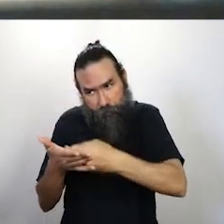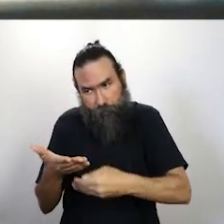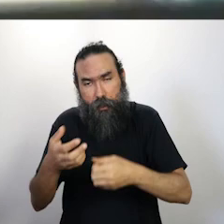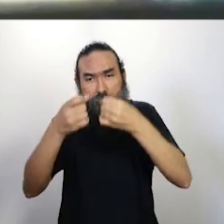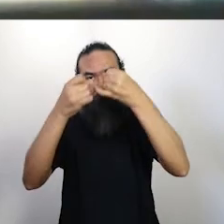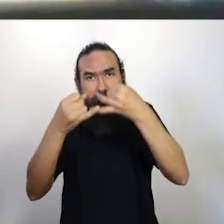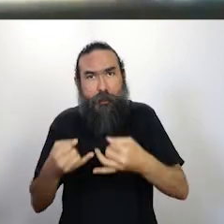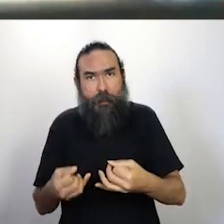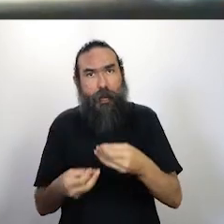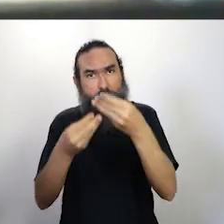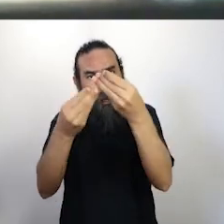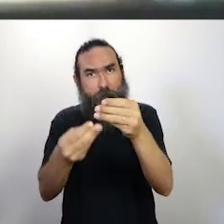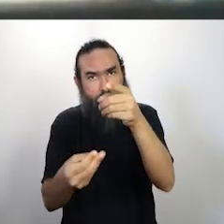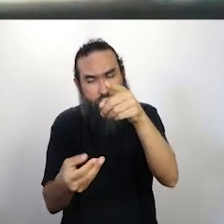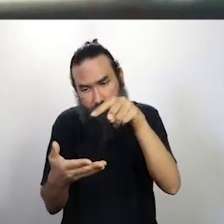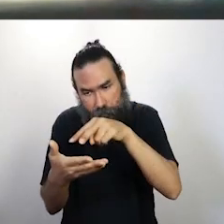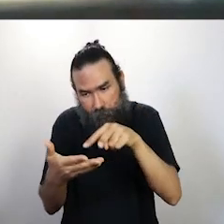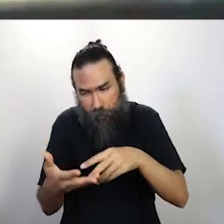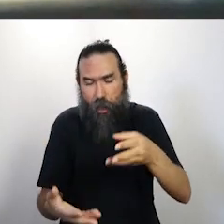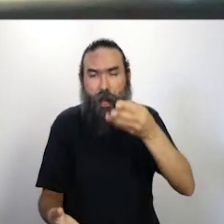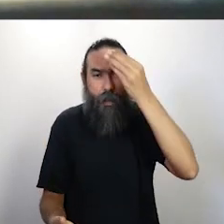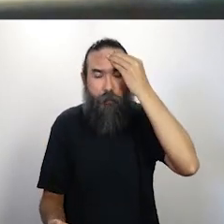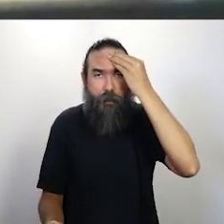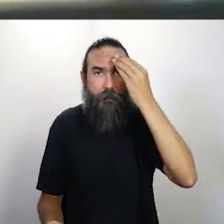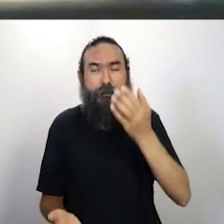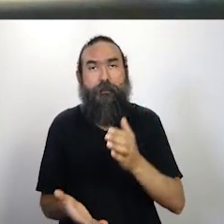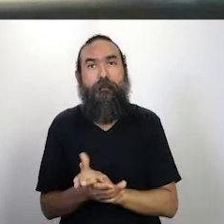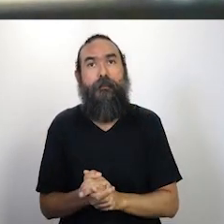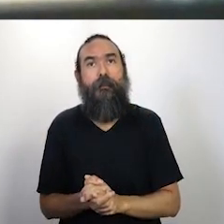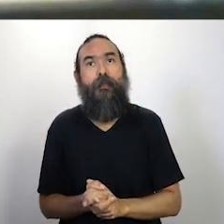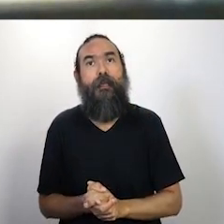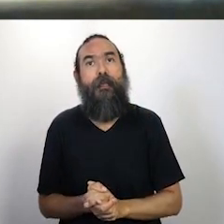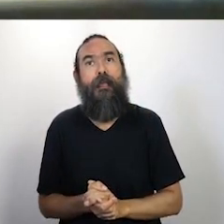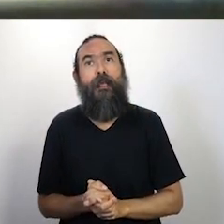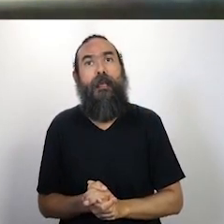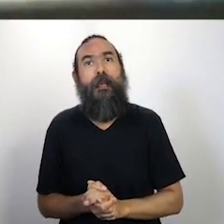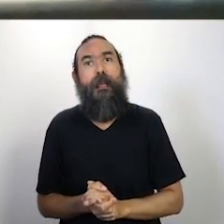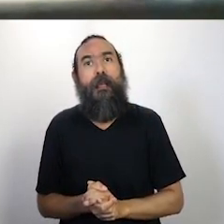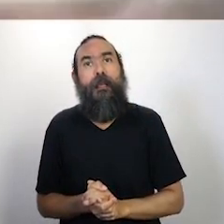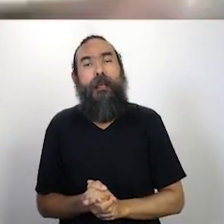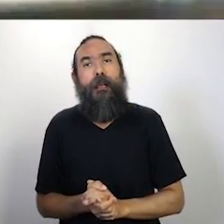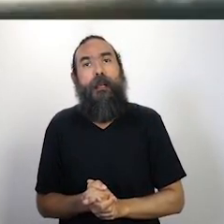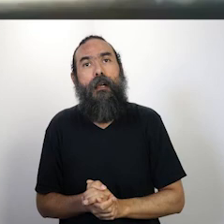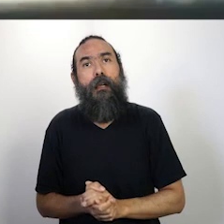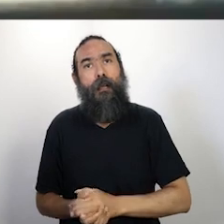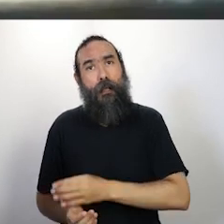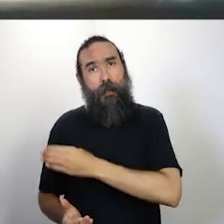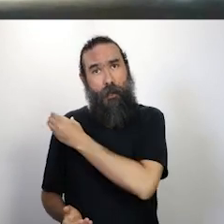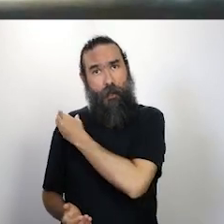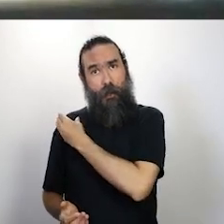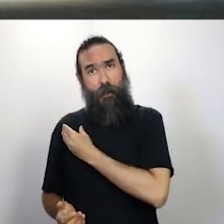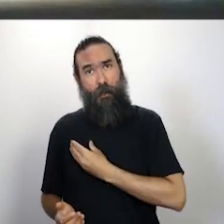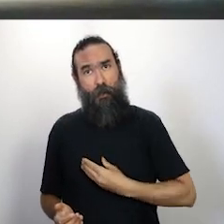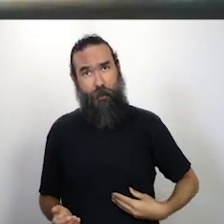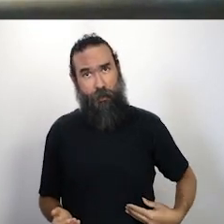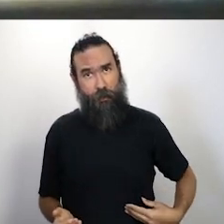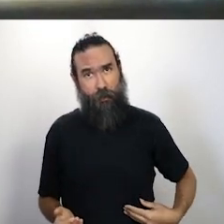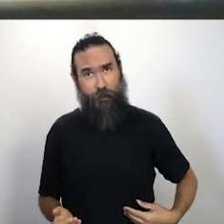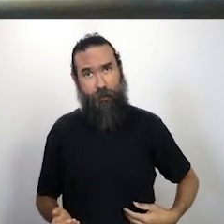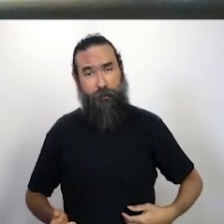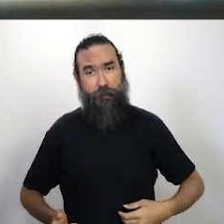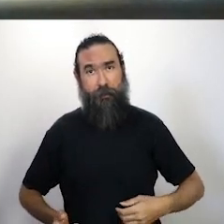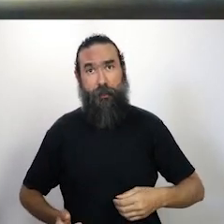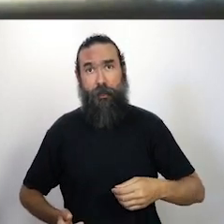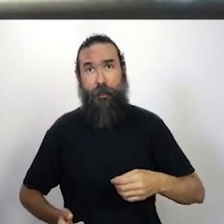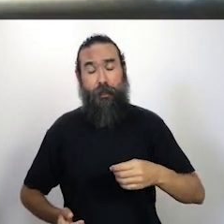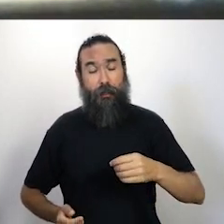como técnica o Tribunal de Contas ele fica absolutamente em bolas quando você fala em espaços